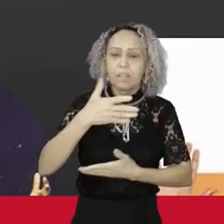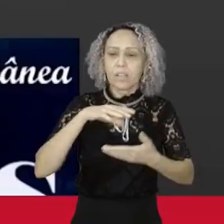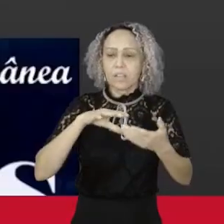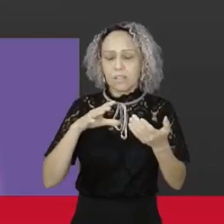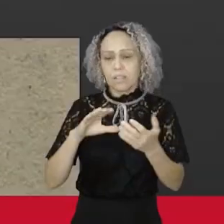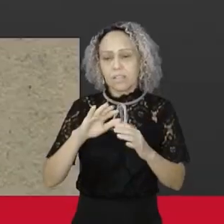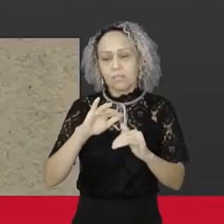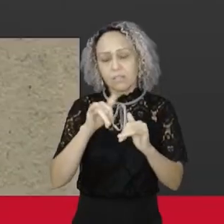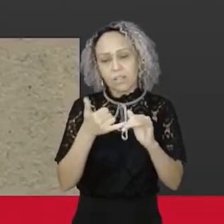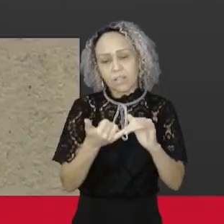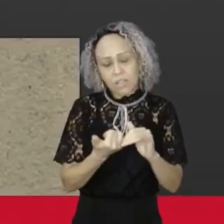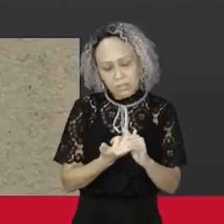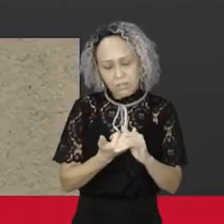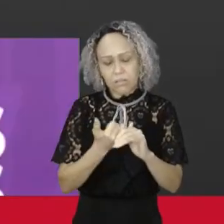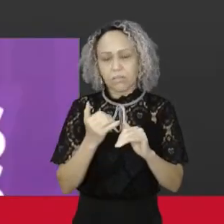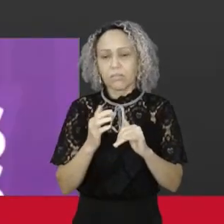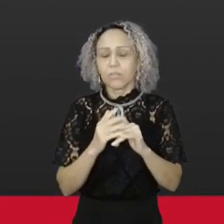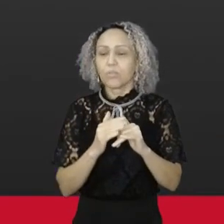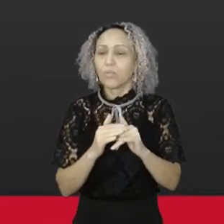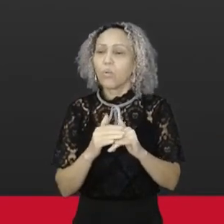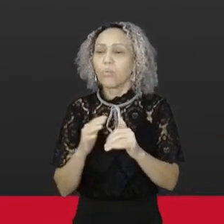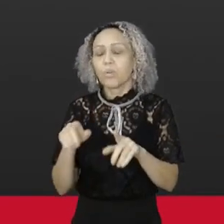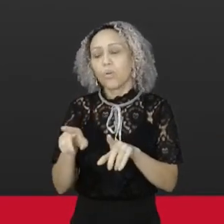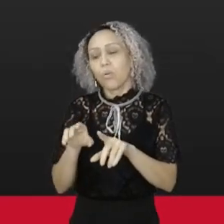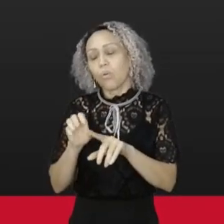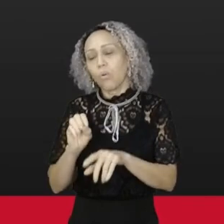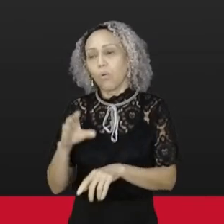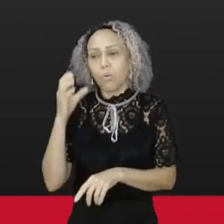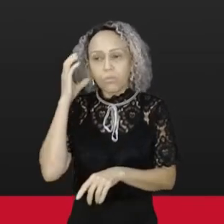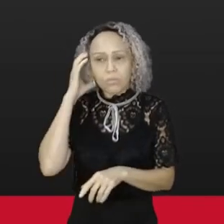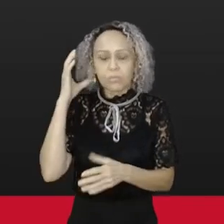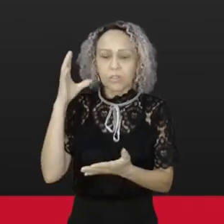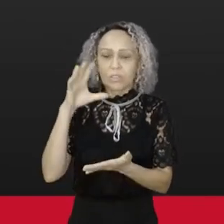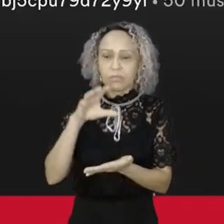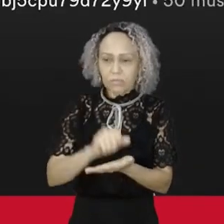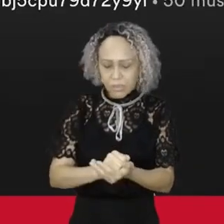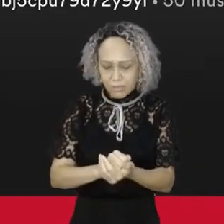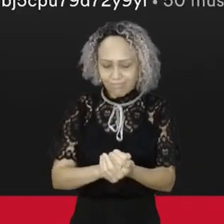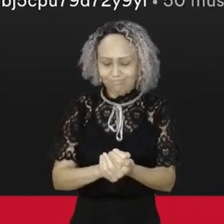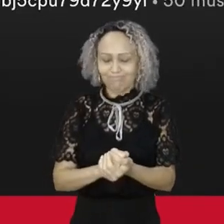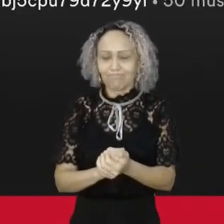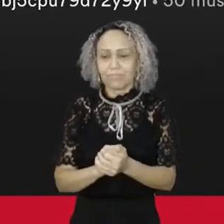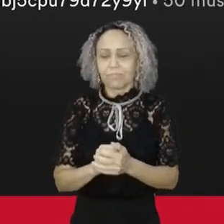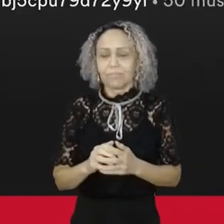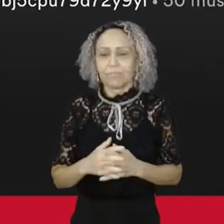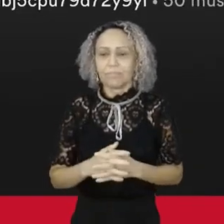PT no YouTube ou em formato de podcast no Spotify.